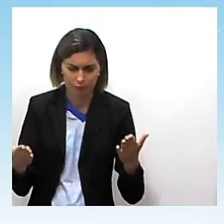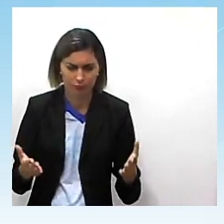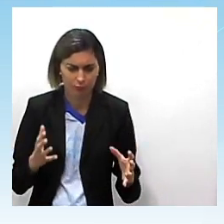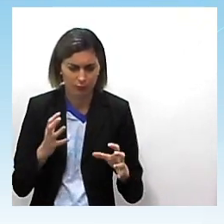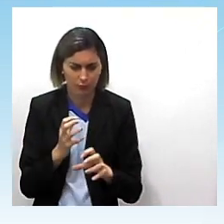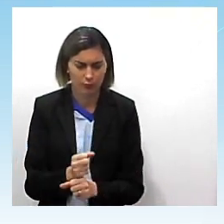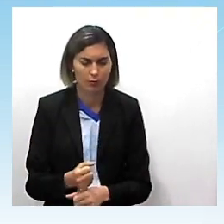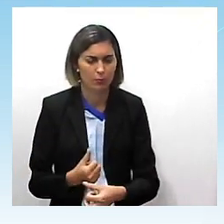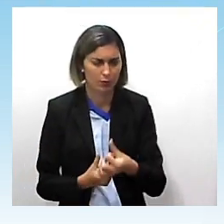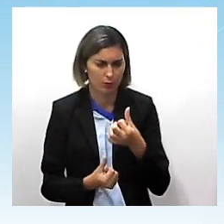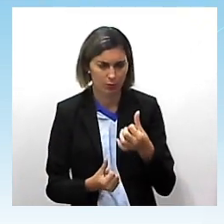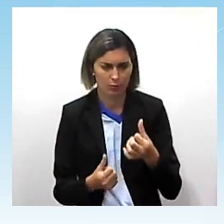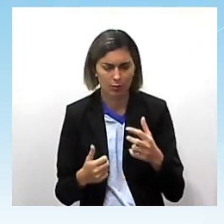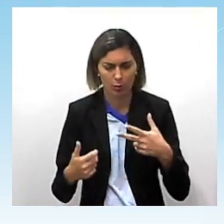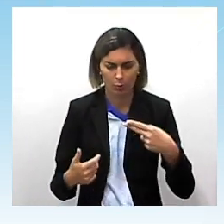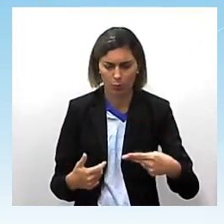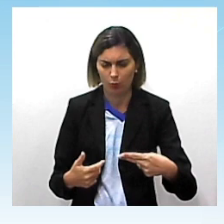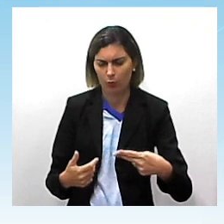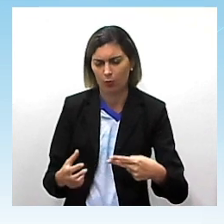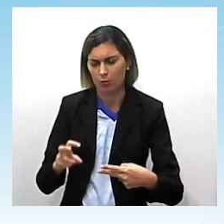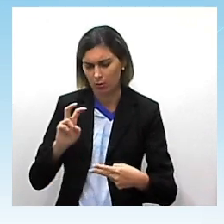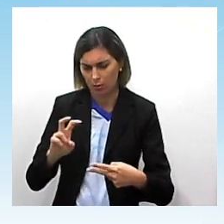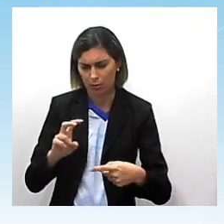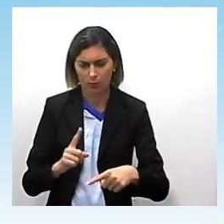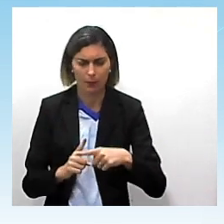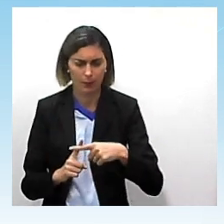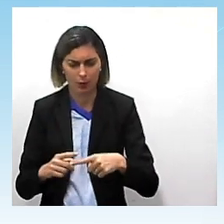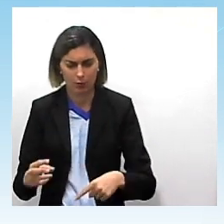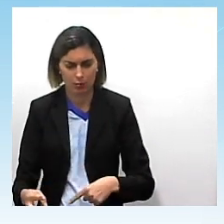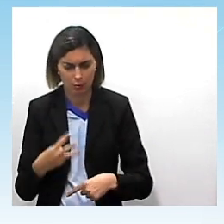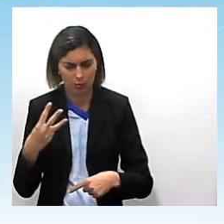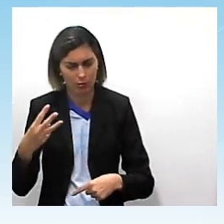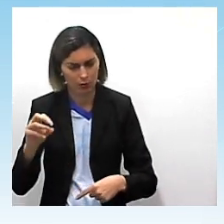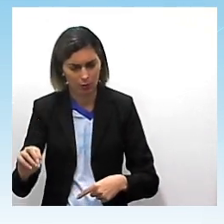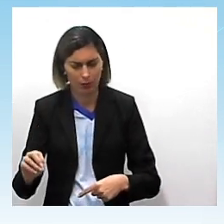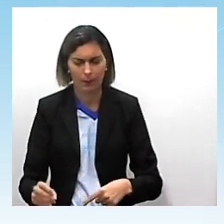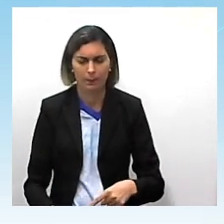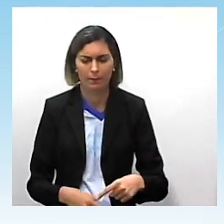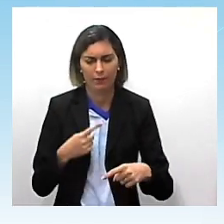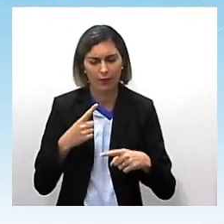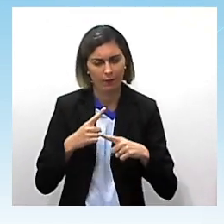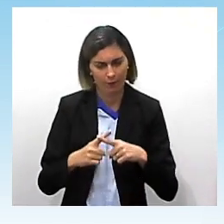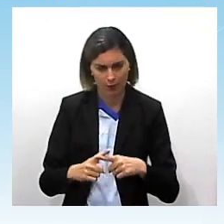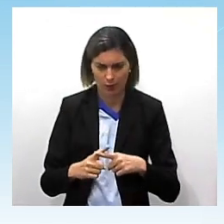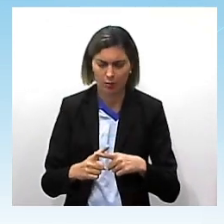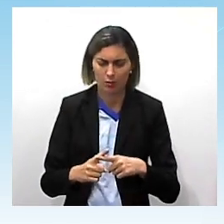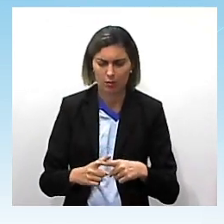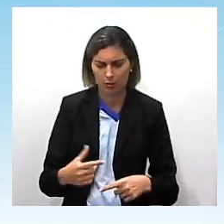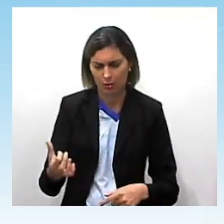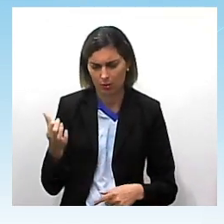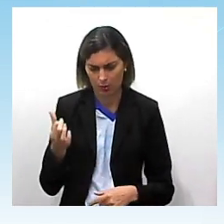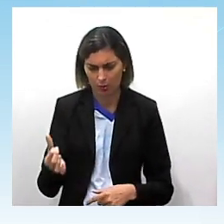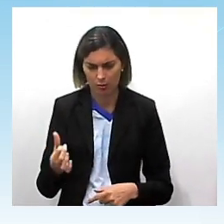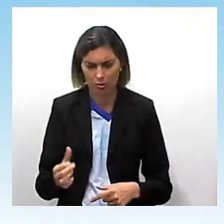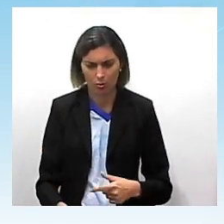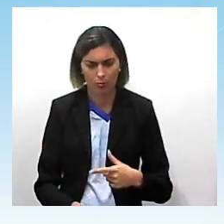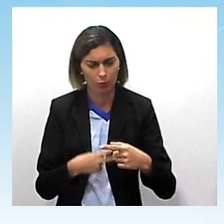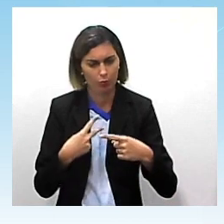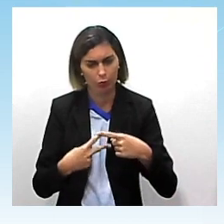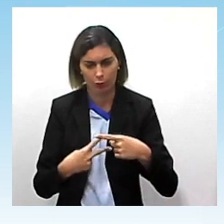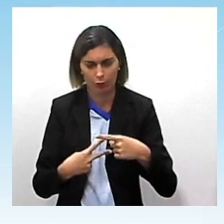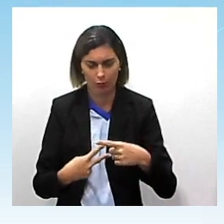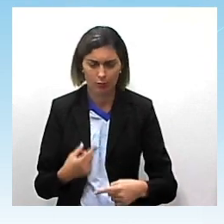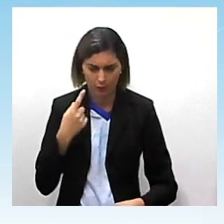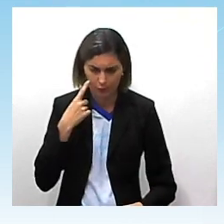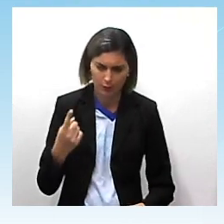soma dos 6 é igual a 5 mais 30 vezes 6 sobre